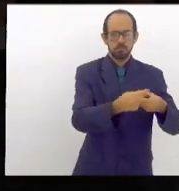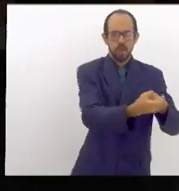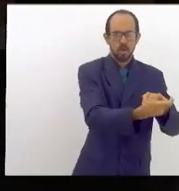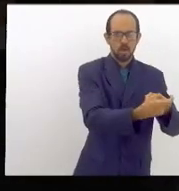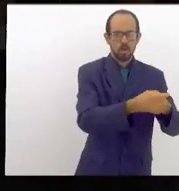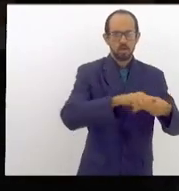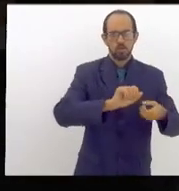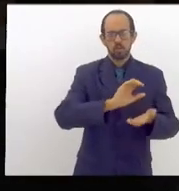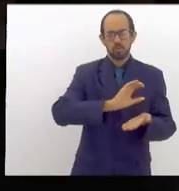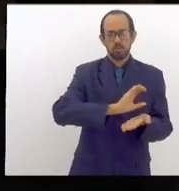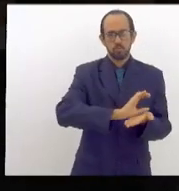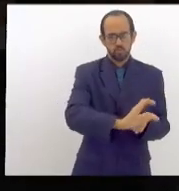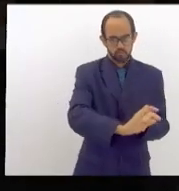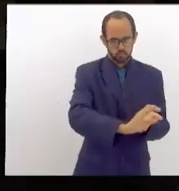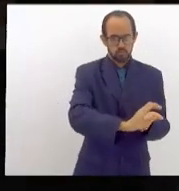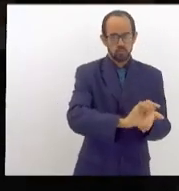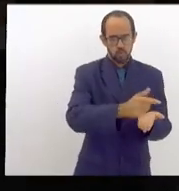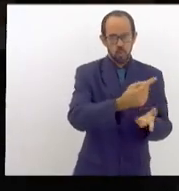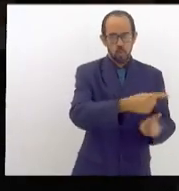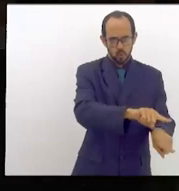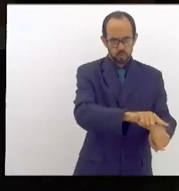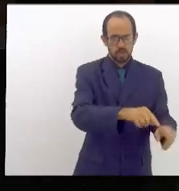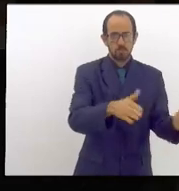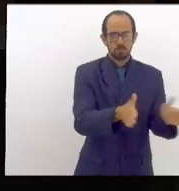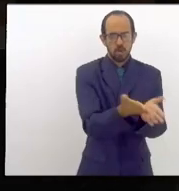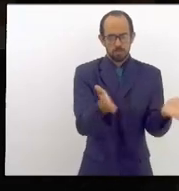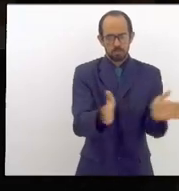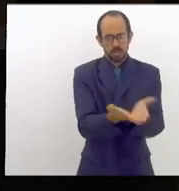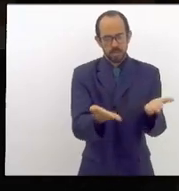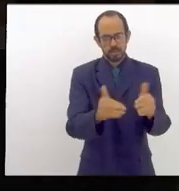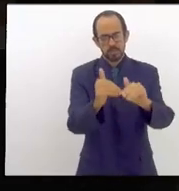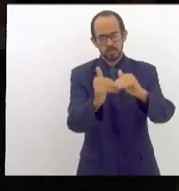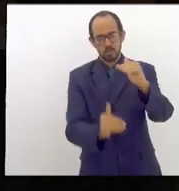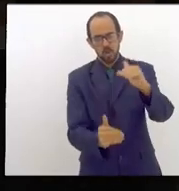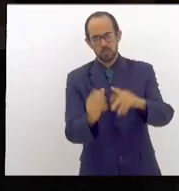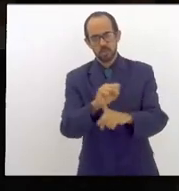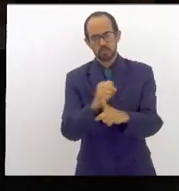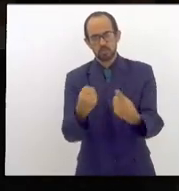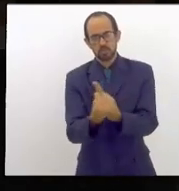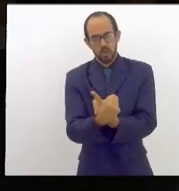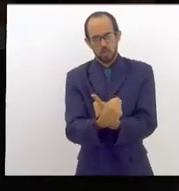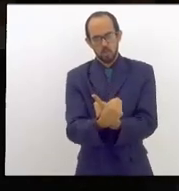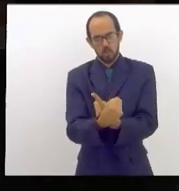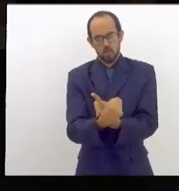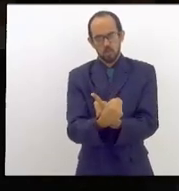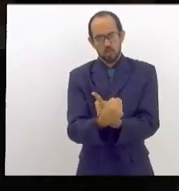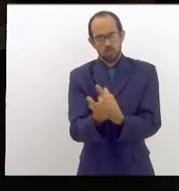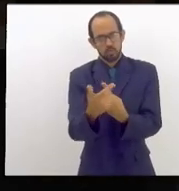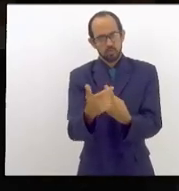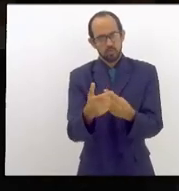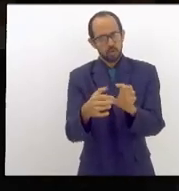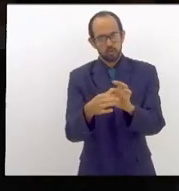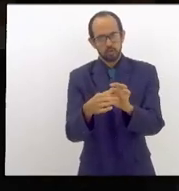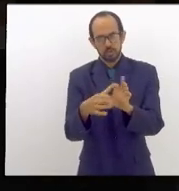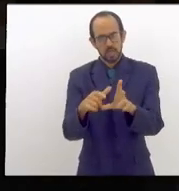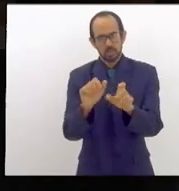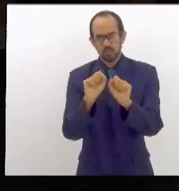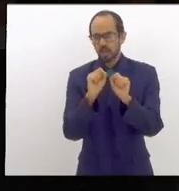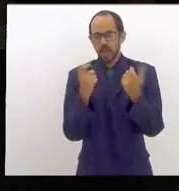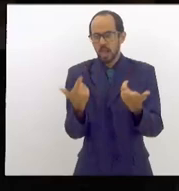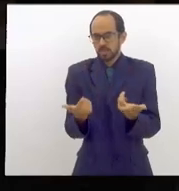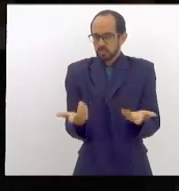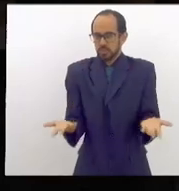fundo Estadual de combate à pobreza e as desigualdades sociais sem autorização da Assembleia Legislativa